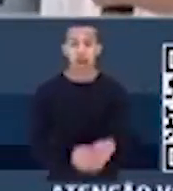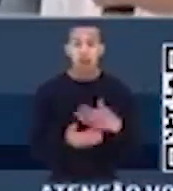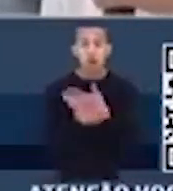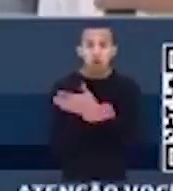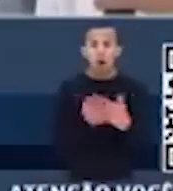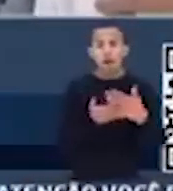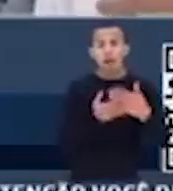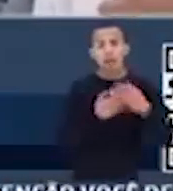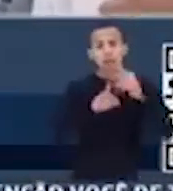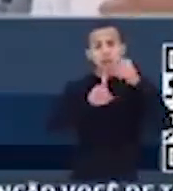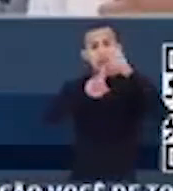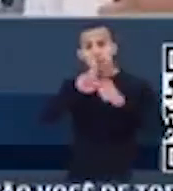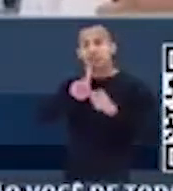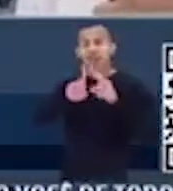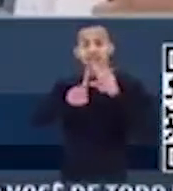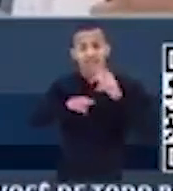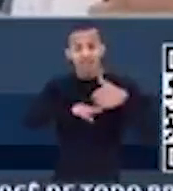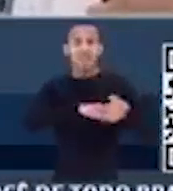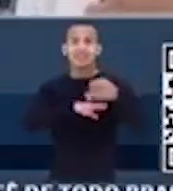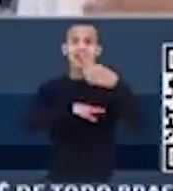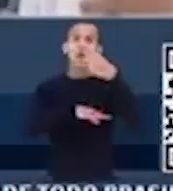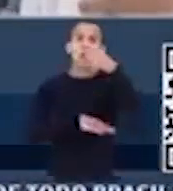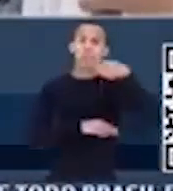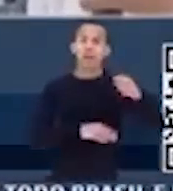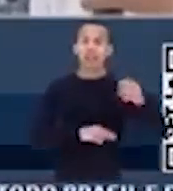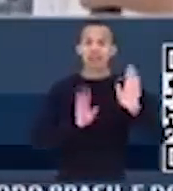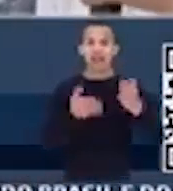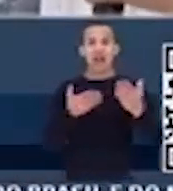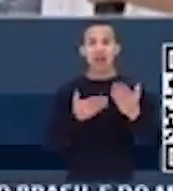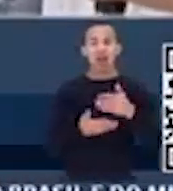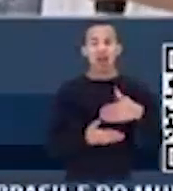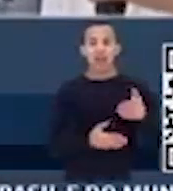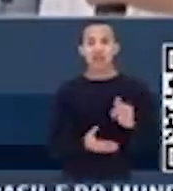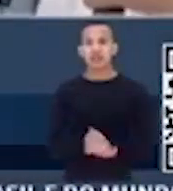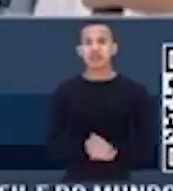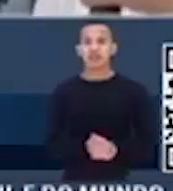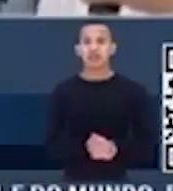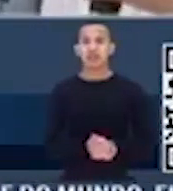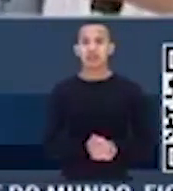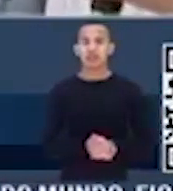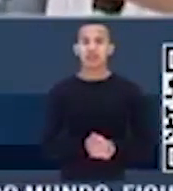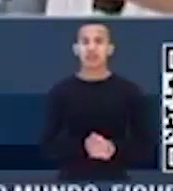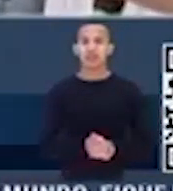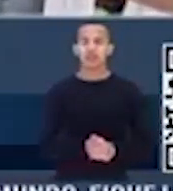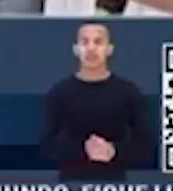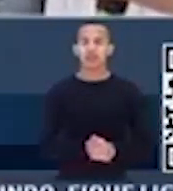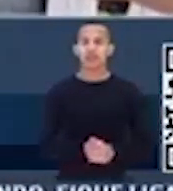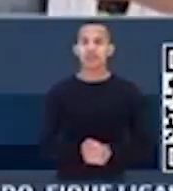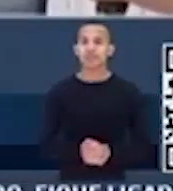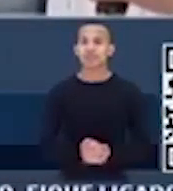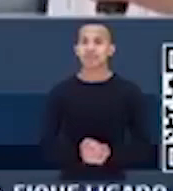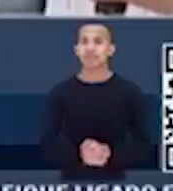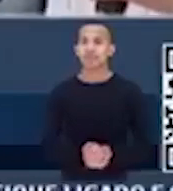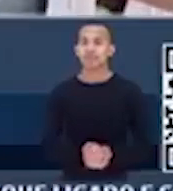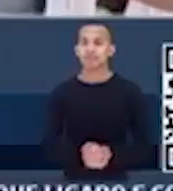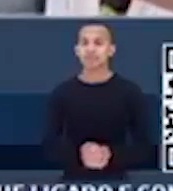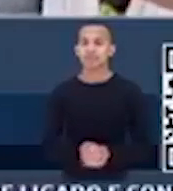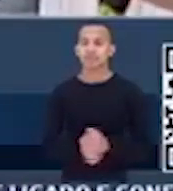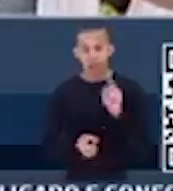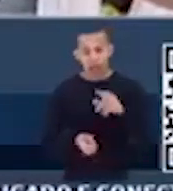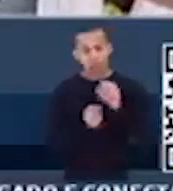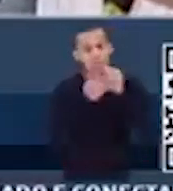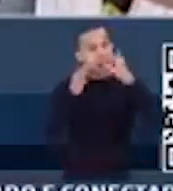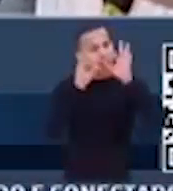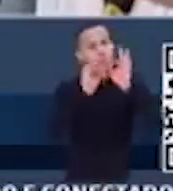dia das mães. Vai fazer um mês agora. Um mês. Aí mudou completamente. Quando eu entrando na igreja. Puxa, foi um milagre mesmo, hein?